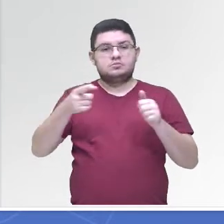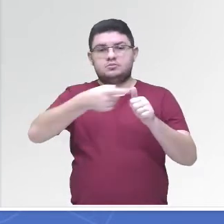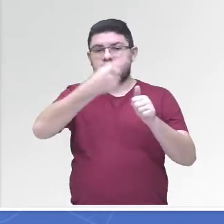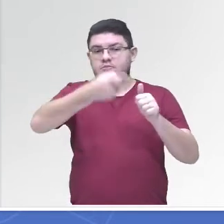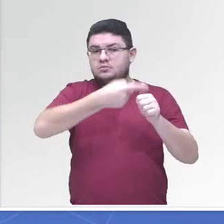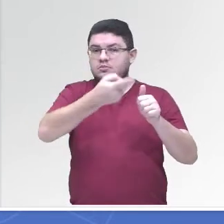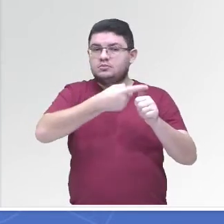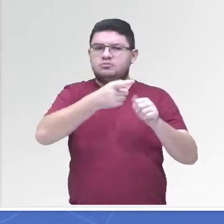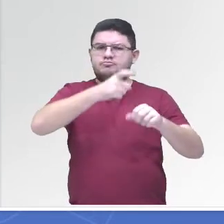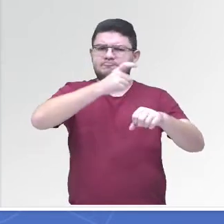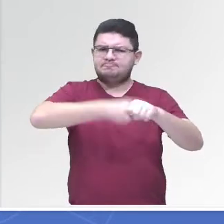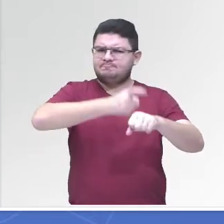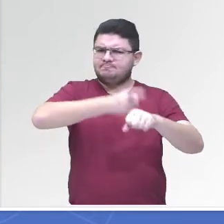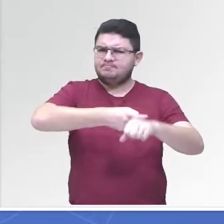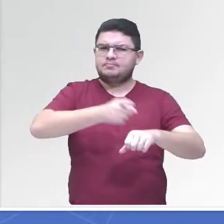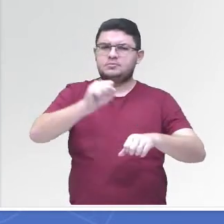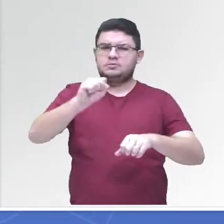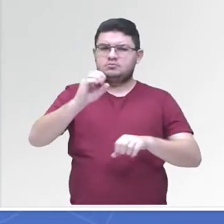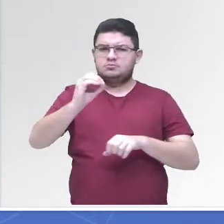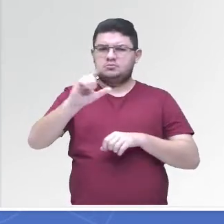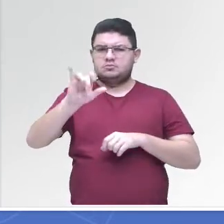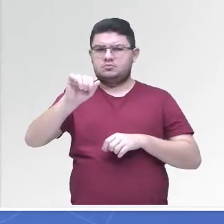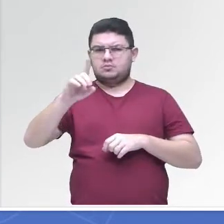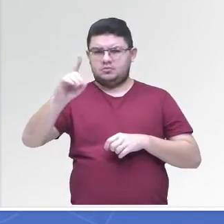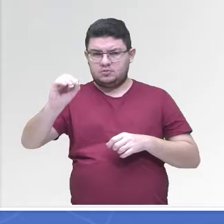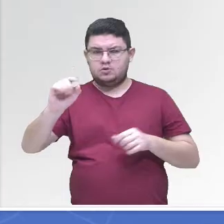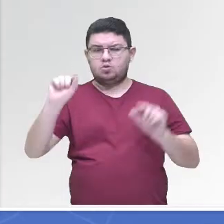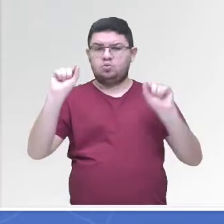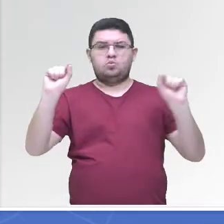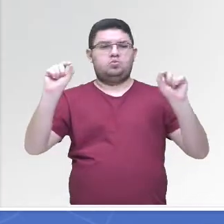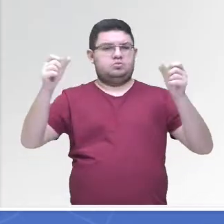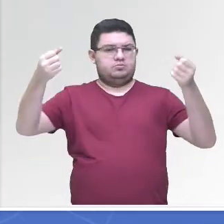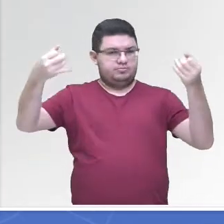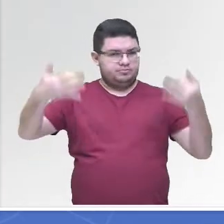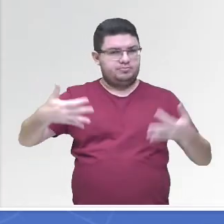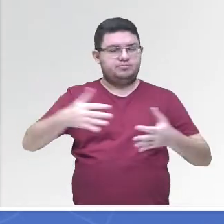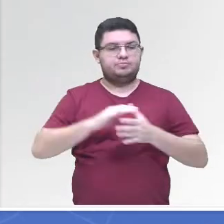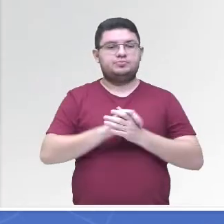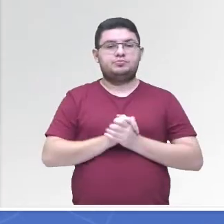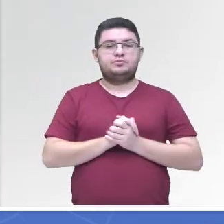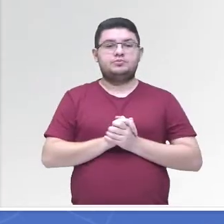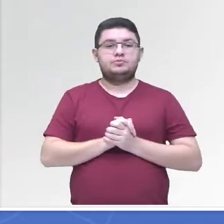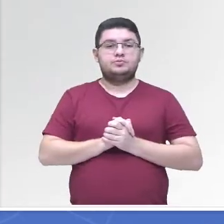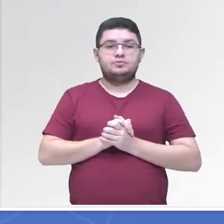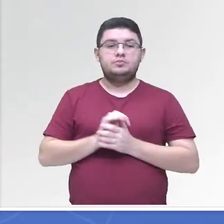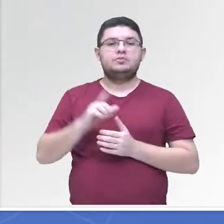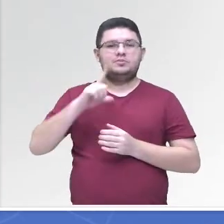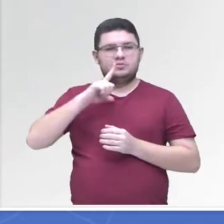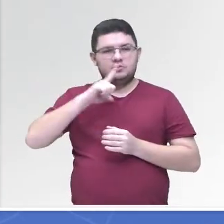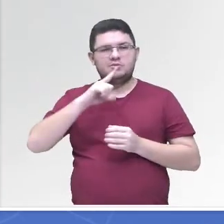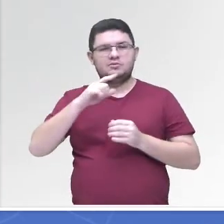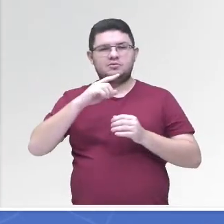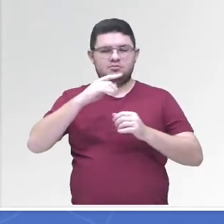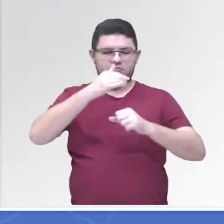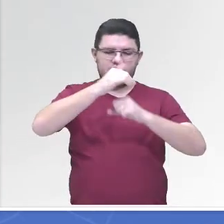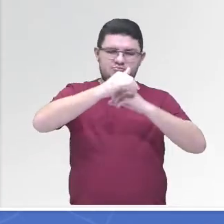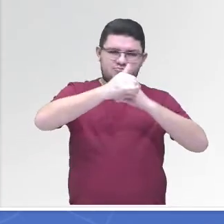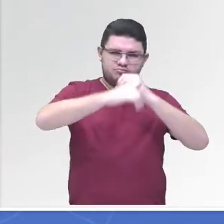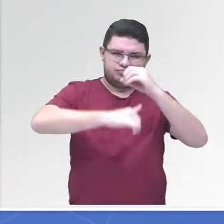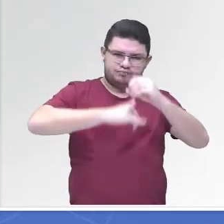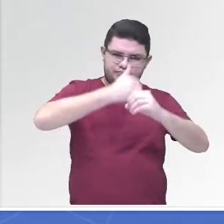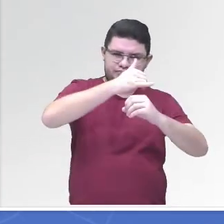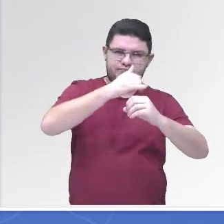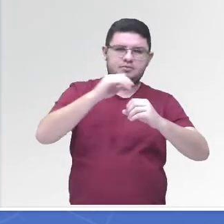sólido. Então, no sólido, melhor dizendo, as moléculas que compõem a